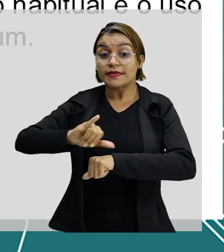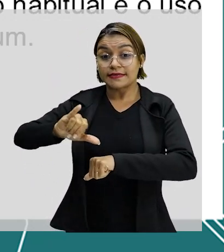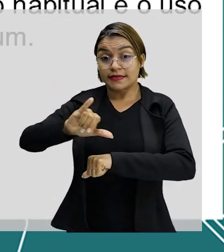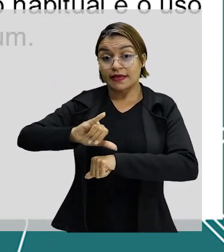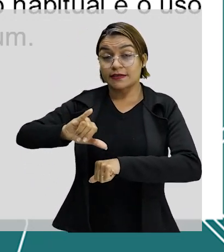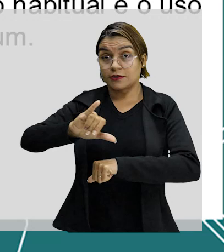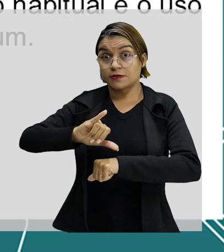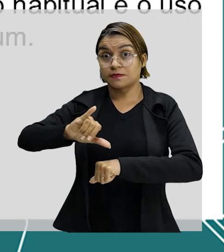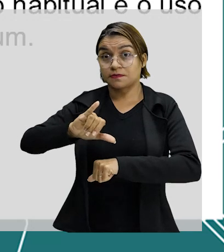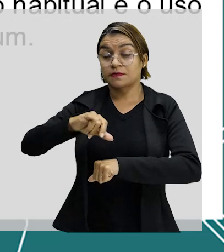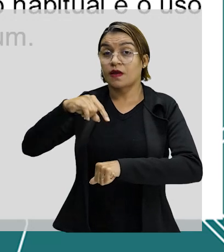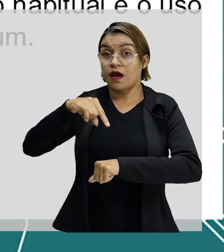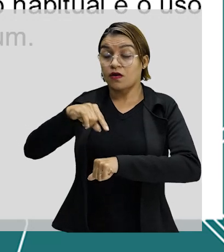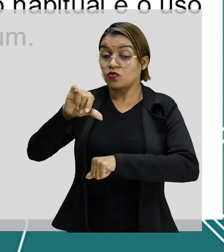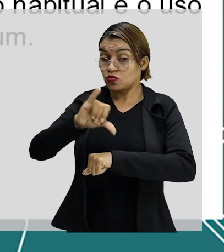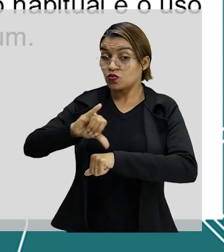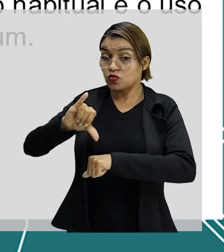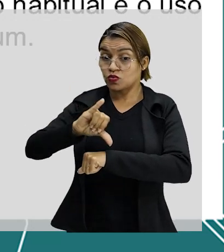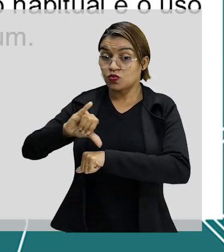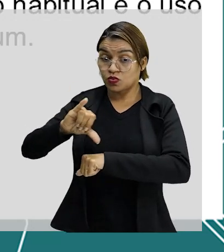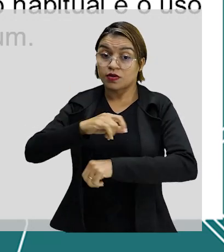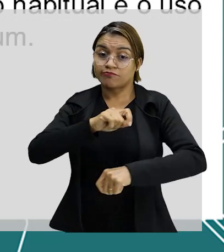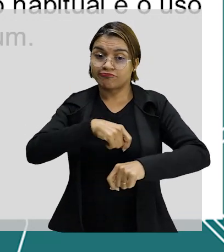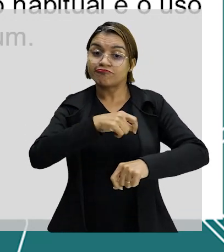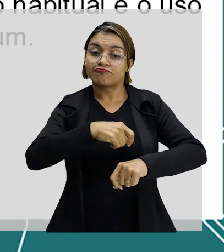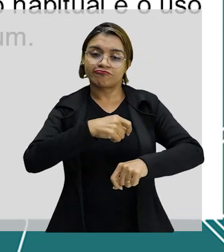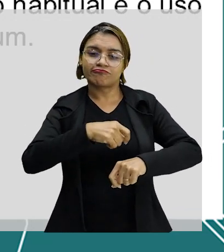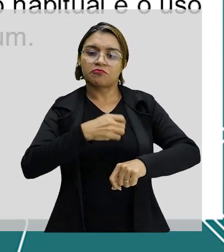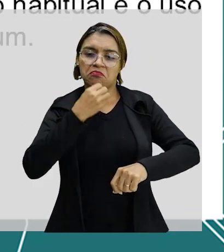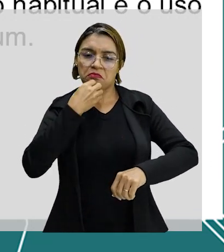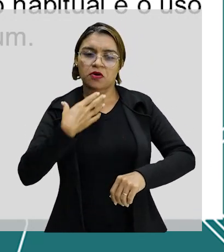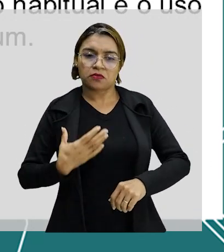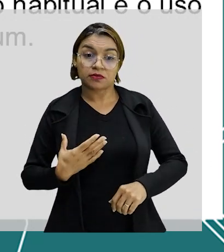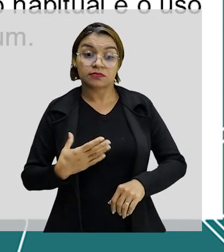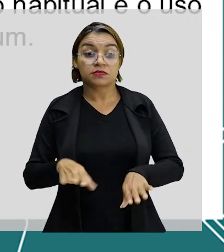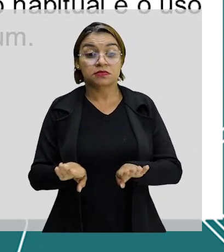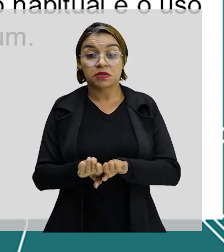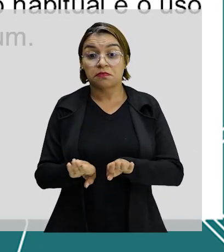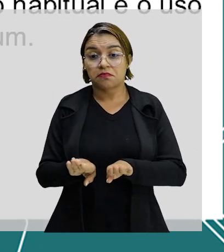azeite como gordura culinária por excelência, tanto